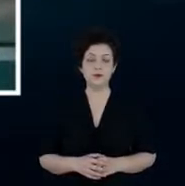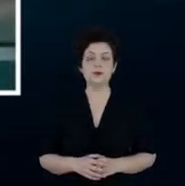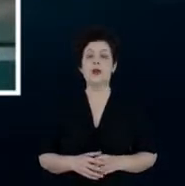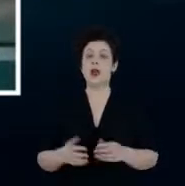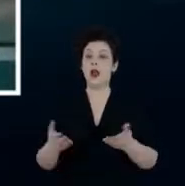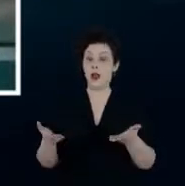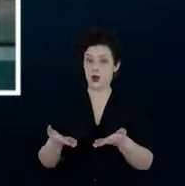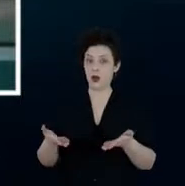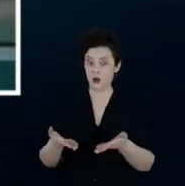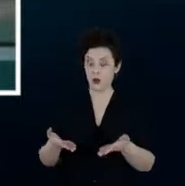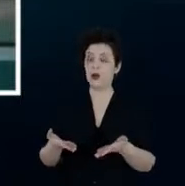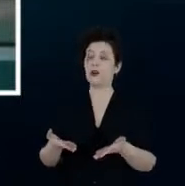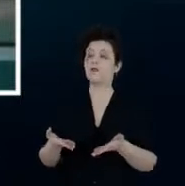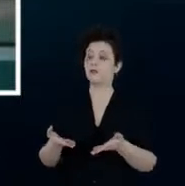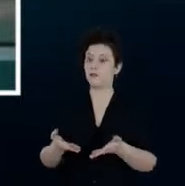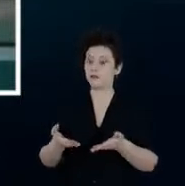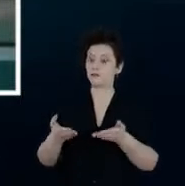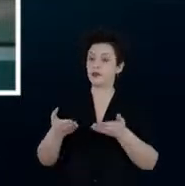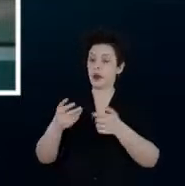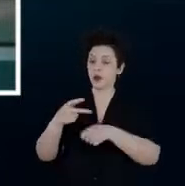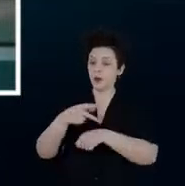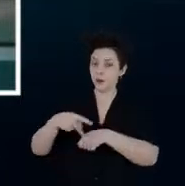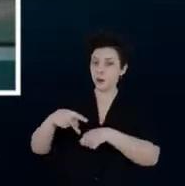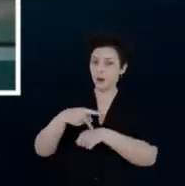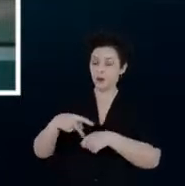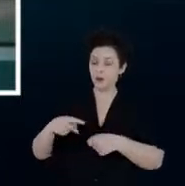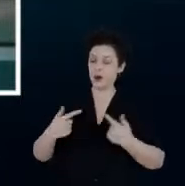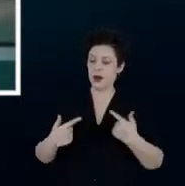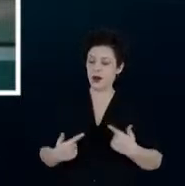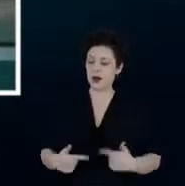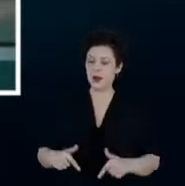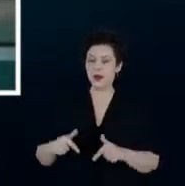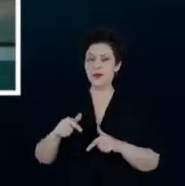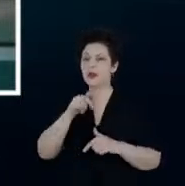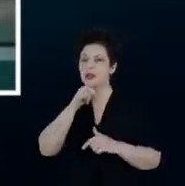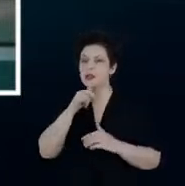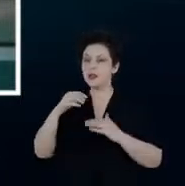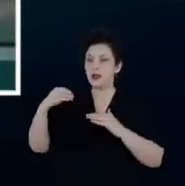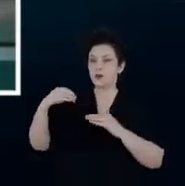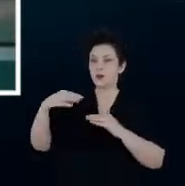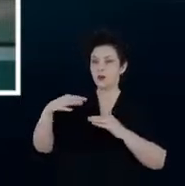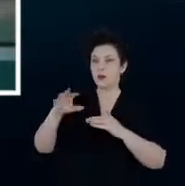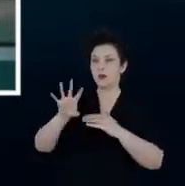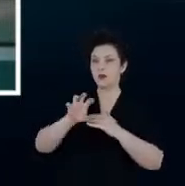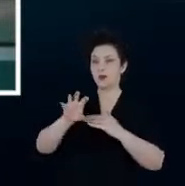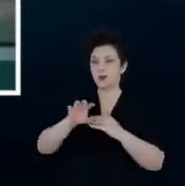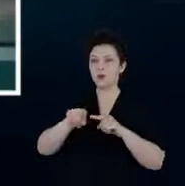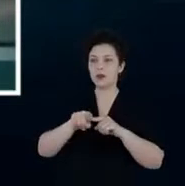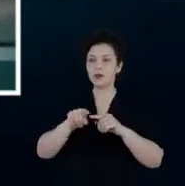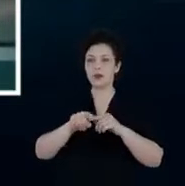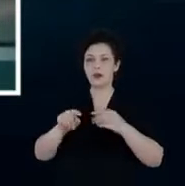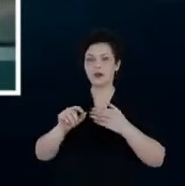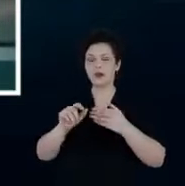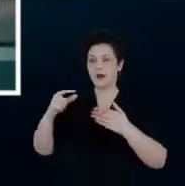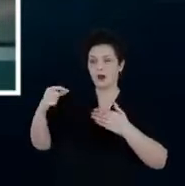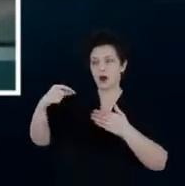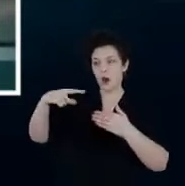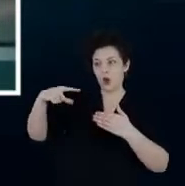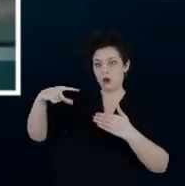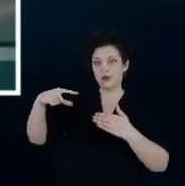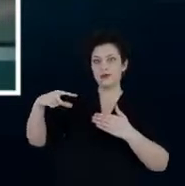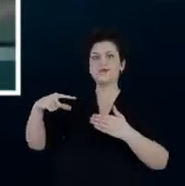Agora, as fontes renováveis, como a energia solar e a energia eólica, estão